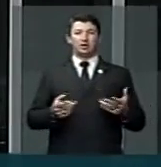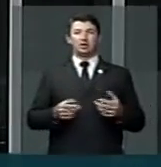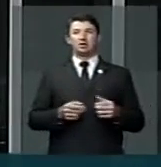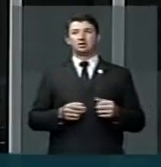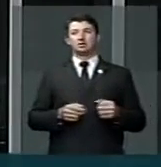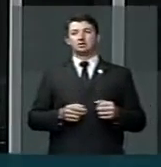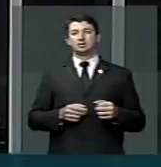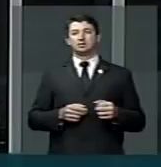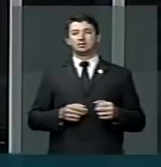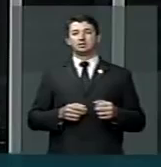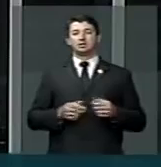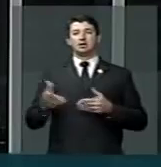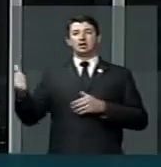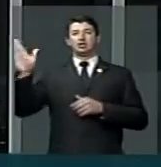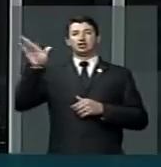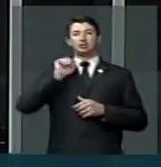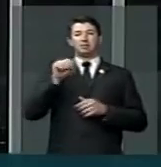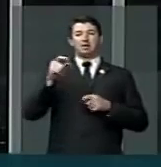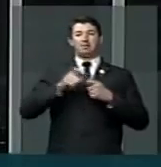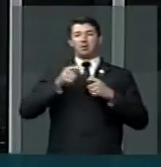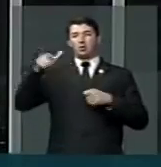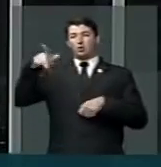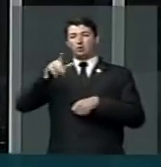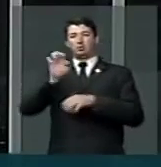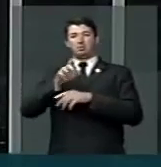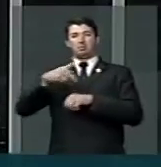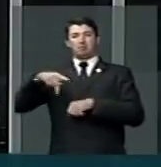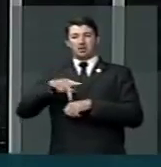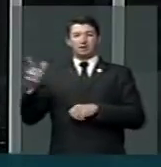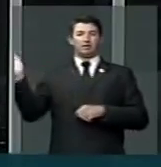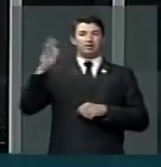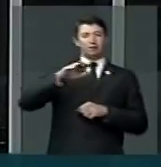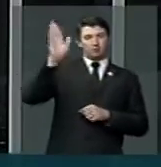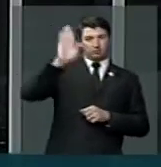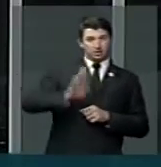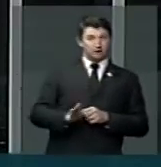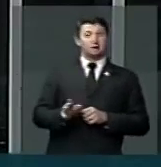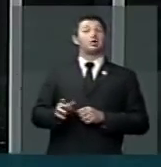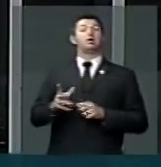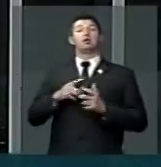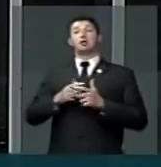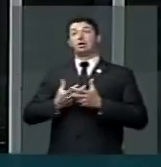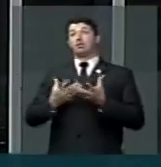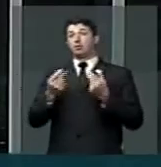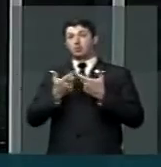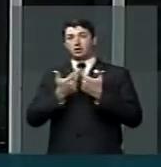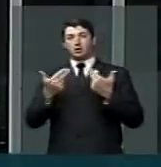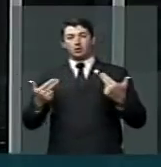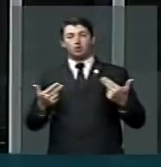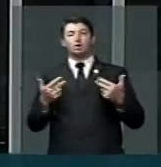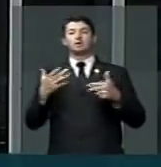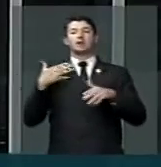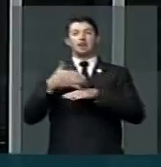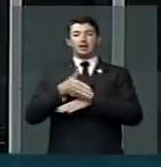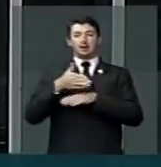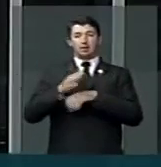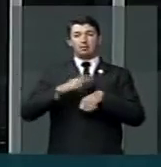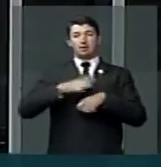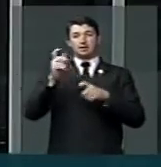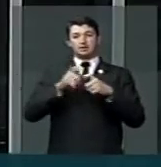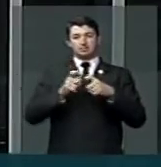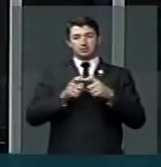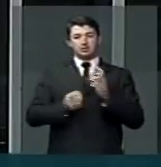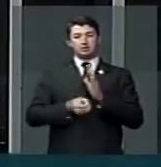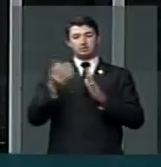da importação de médicos estrangeiros, foi grande a adesão ao Mais Médicos por